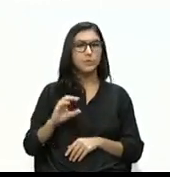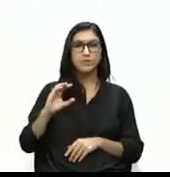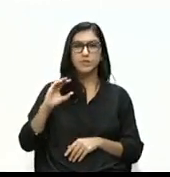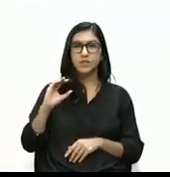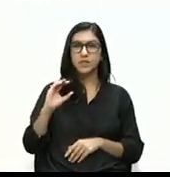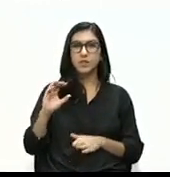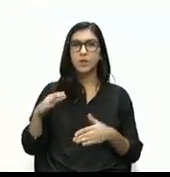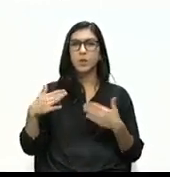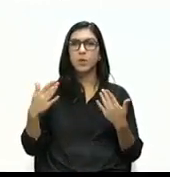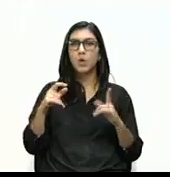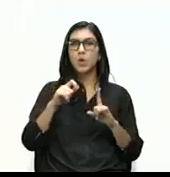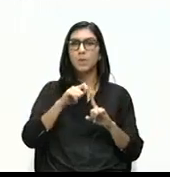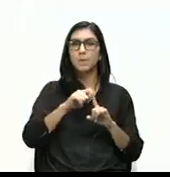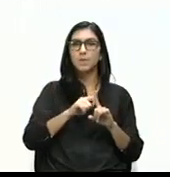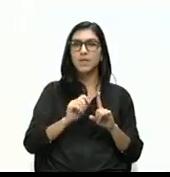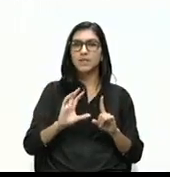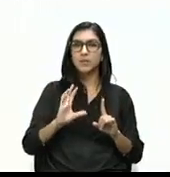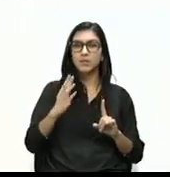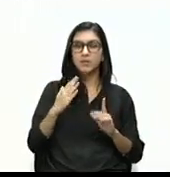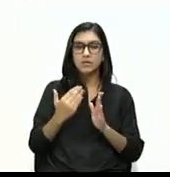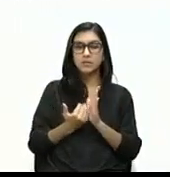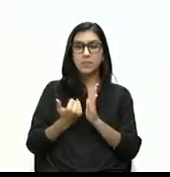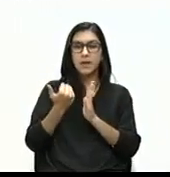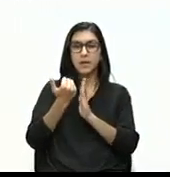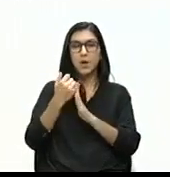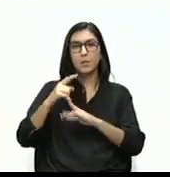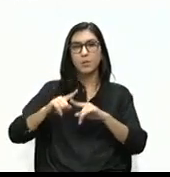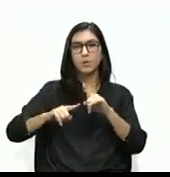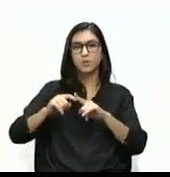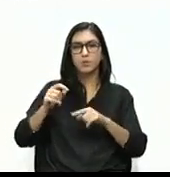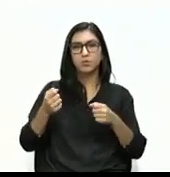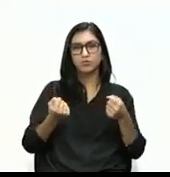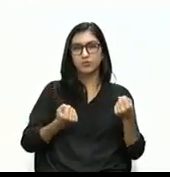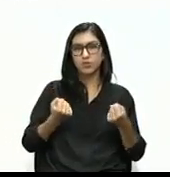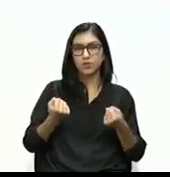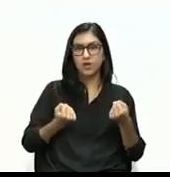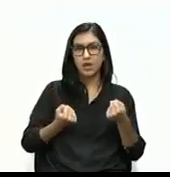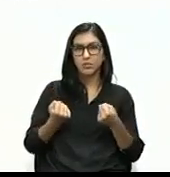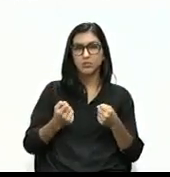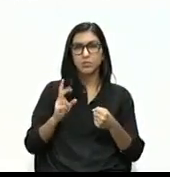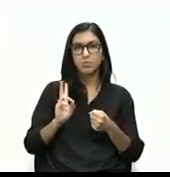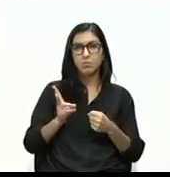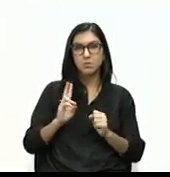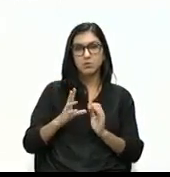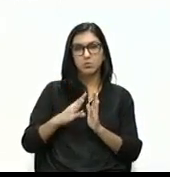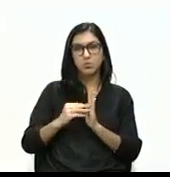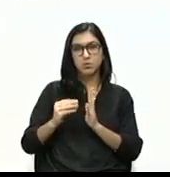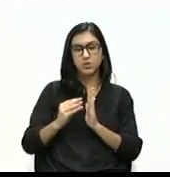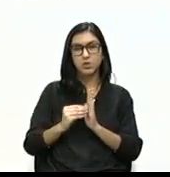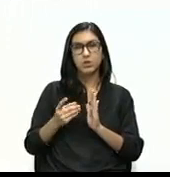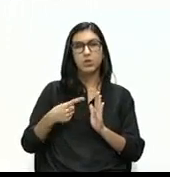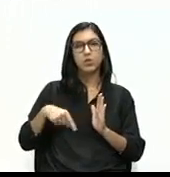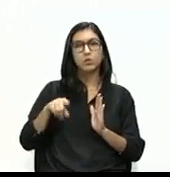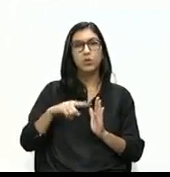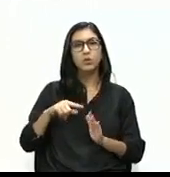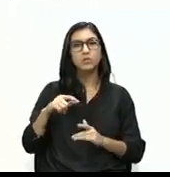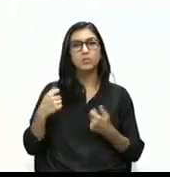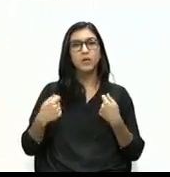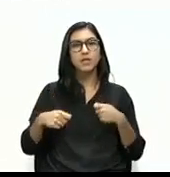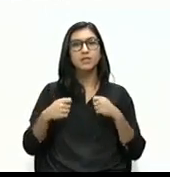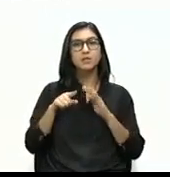em que mês ocorreu a maior produção de carros de um mesmo modelo? Então, nós vamos ter